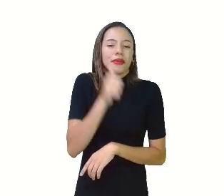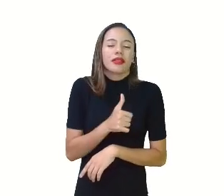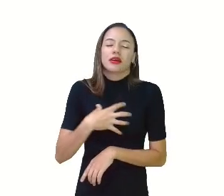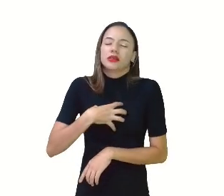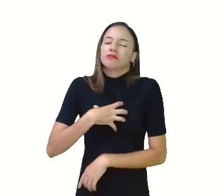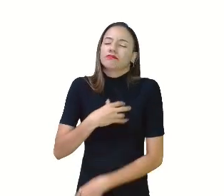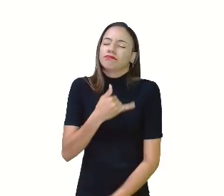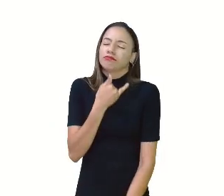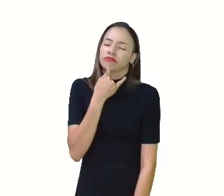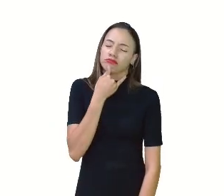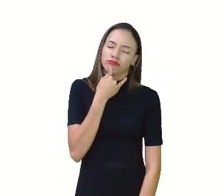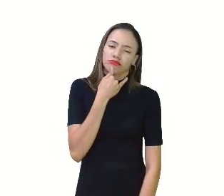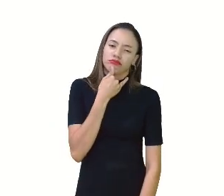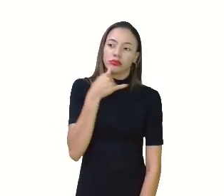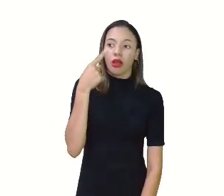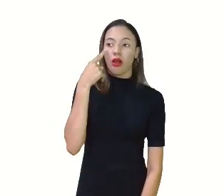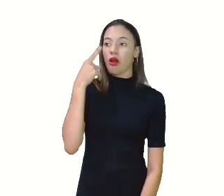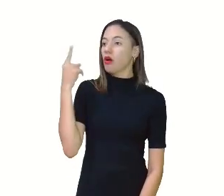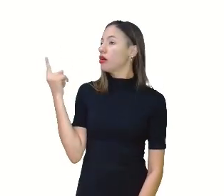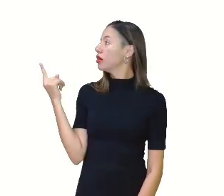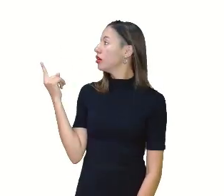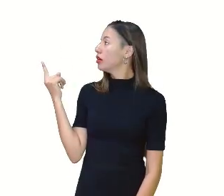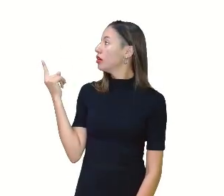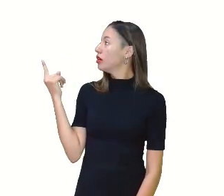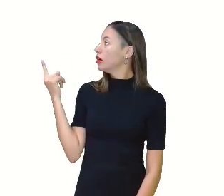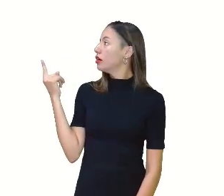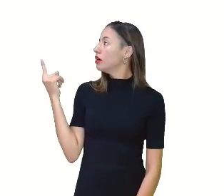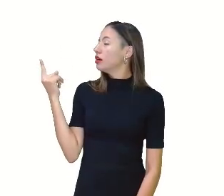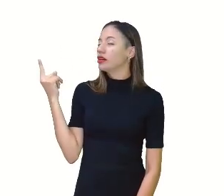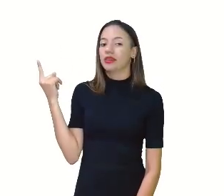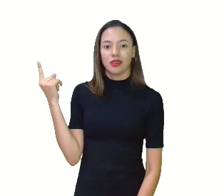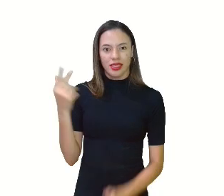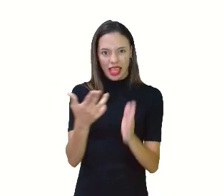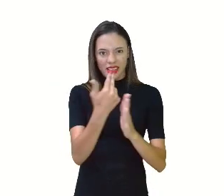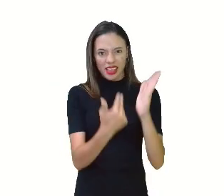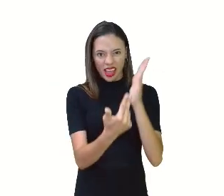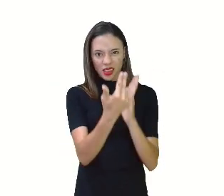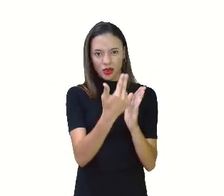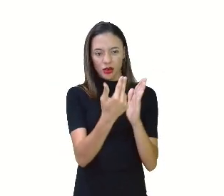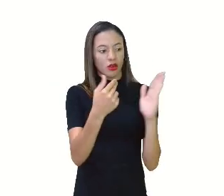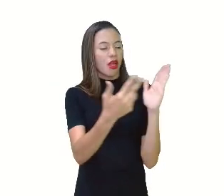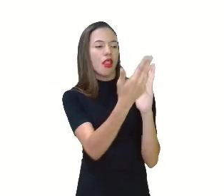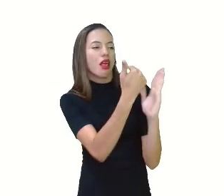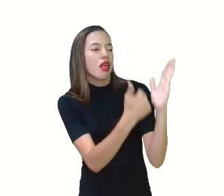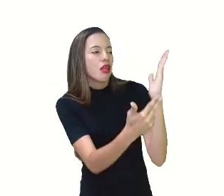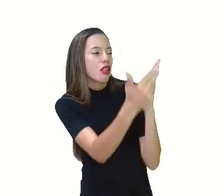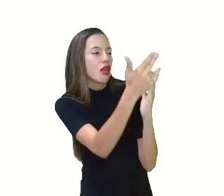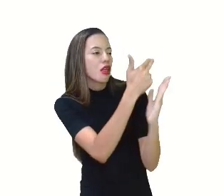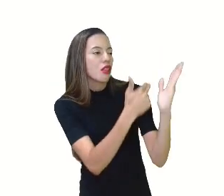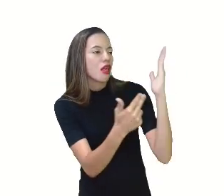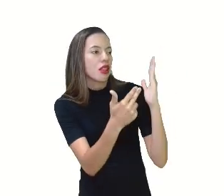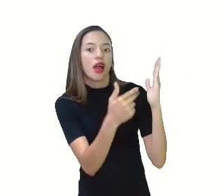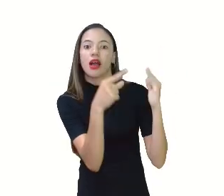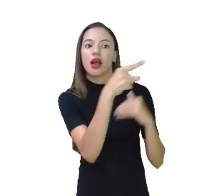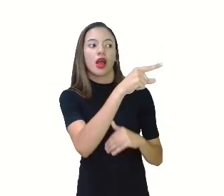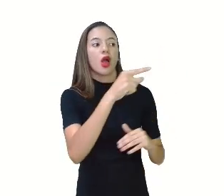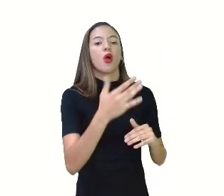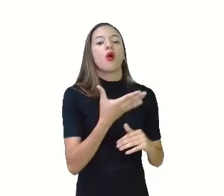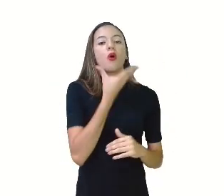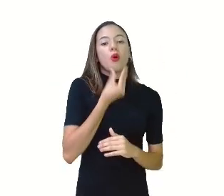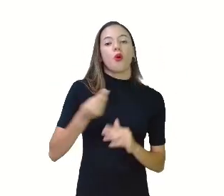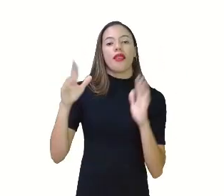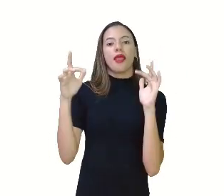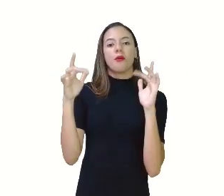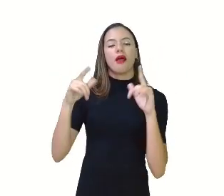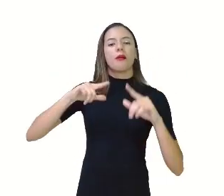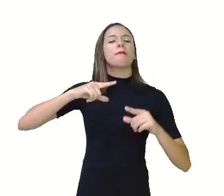triste. Vocês estão vendo lá Oh. o seu desenho? Ela desenhando o namorado com a luz que